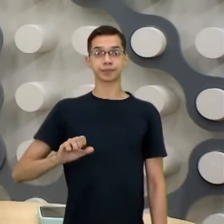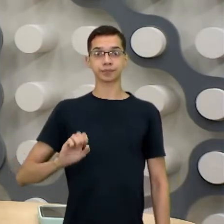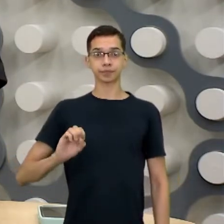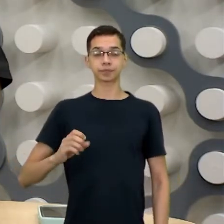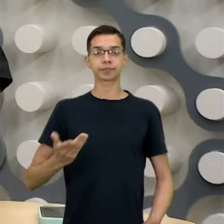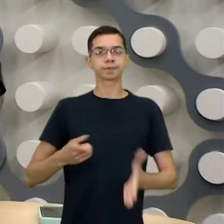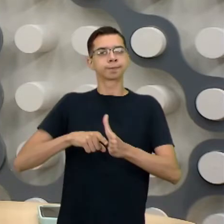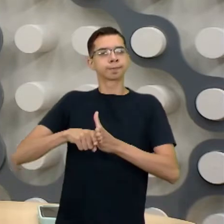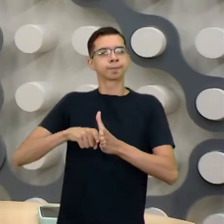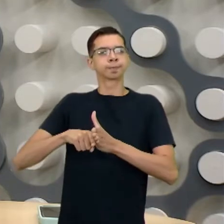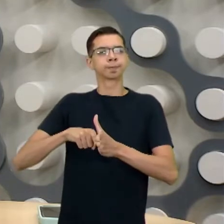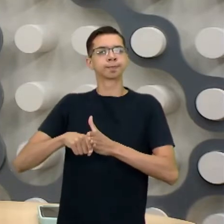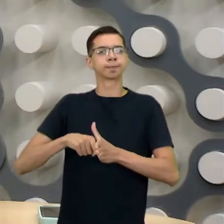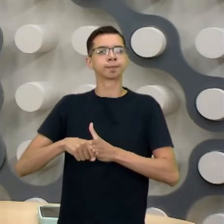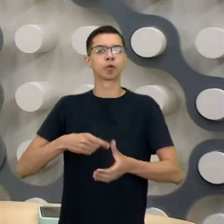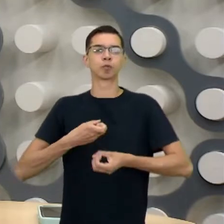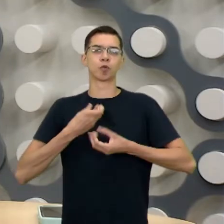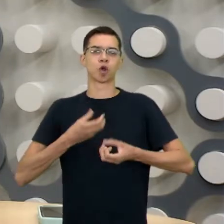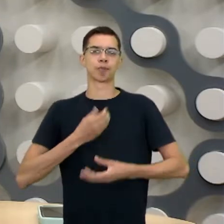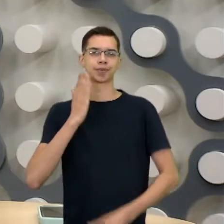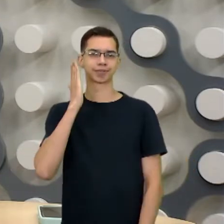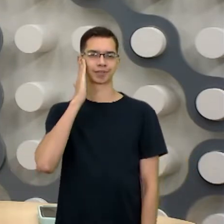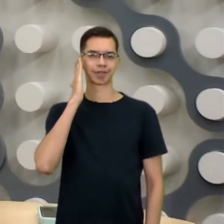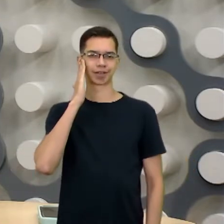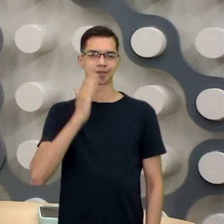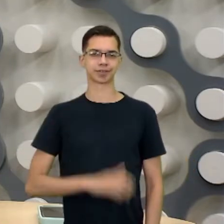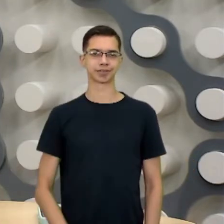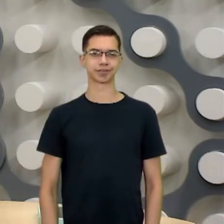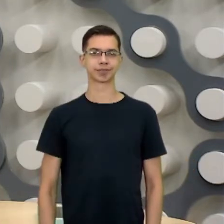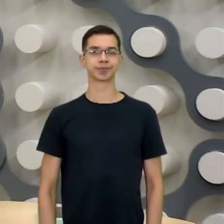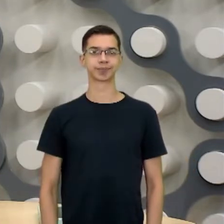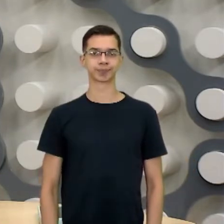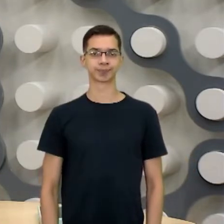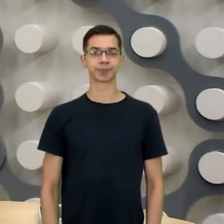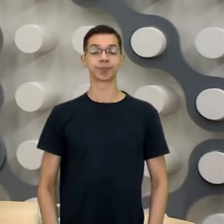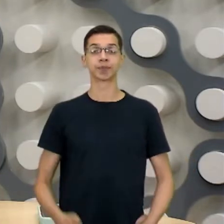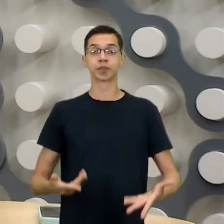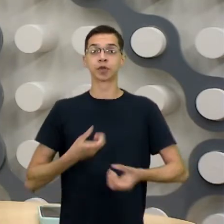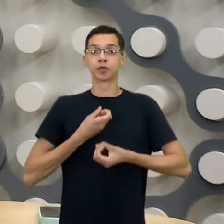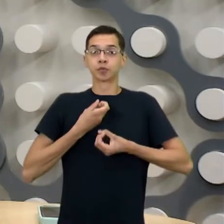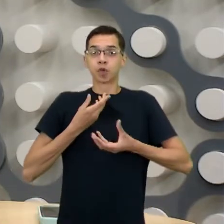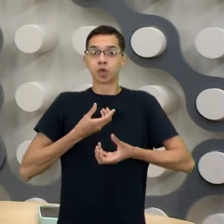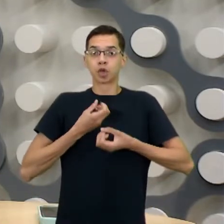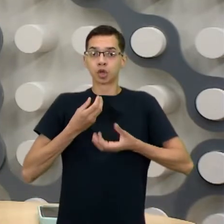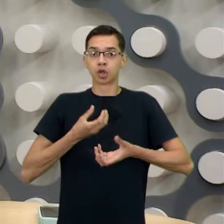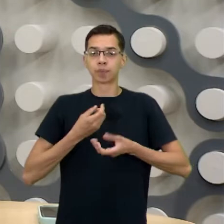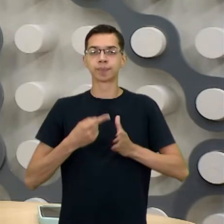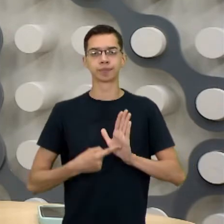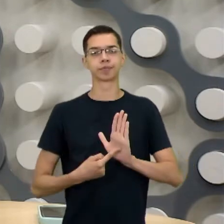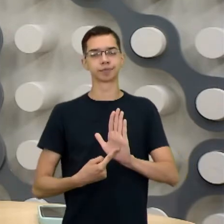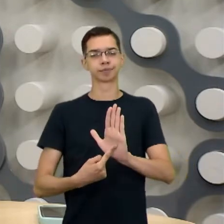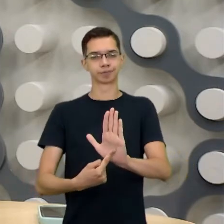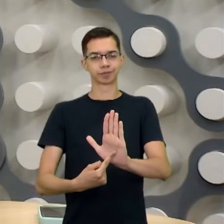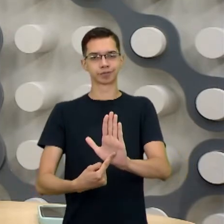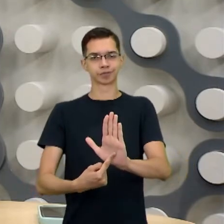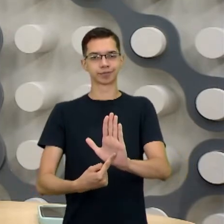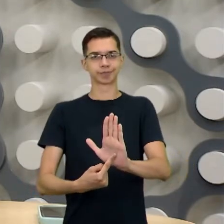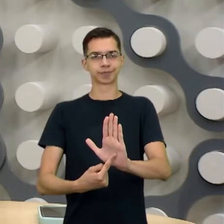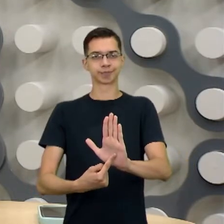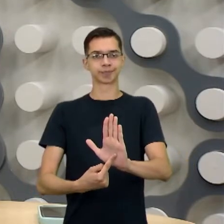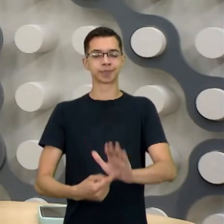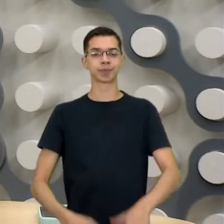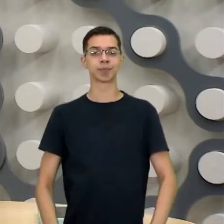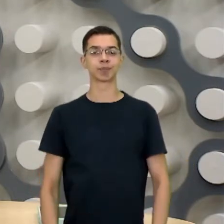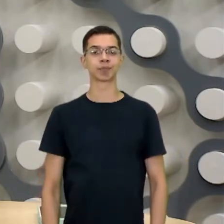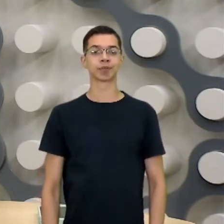lá para buscar essas informações. E essas informações, elas vão estar aqui especificamente, né,